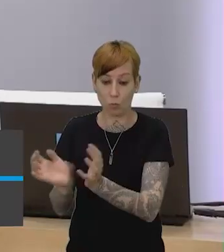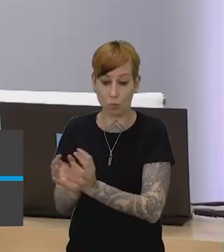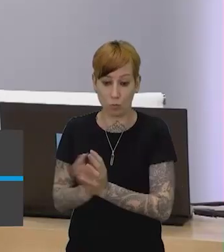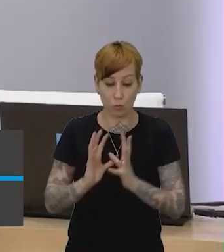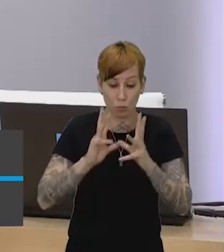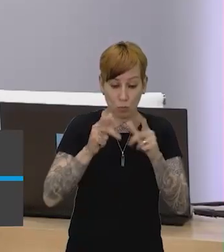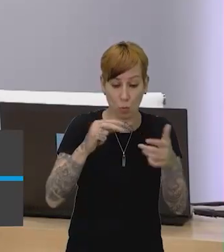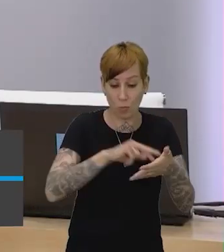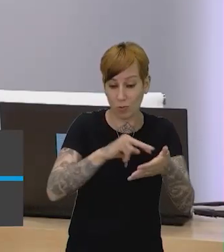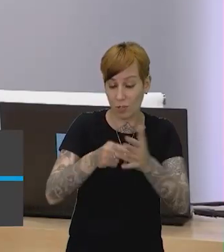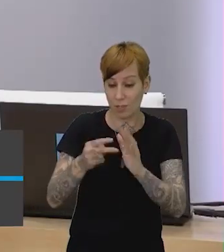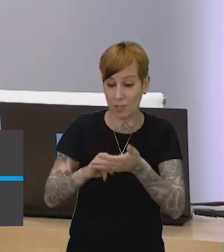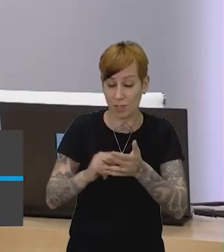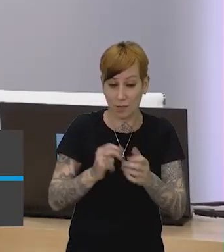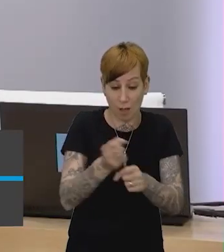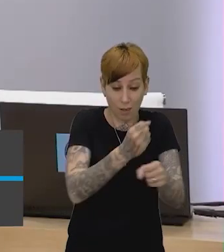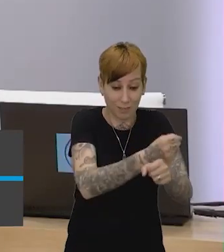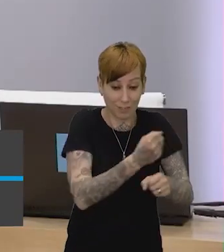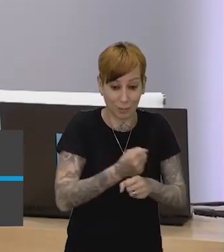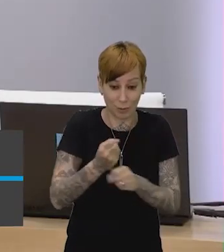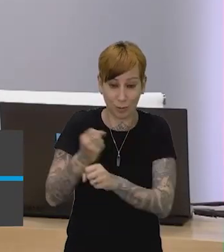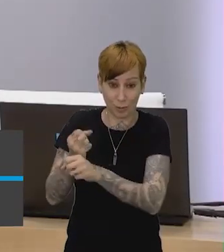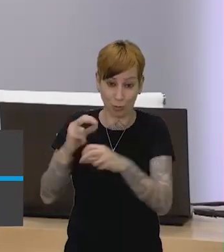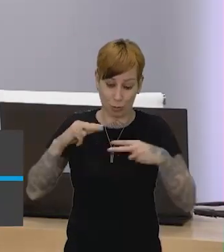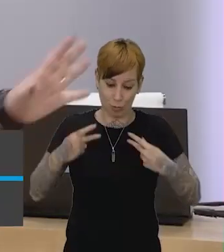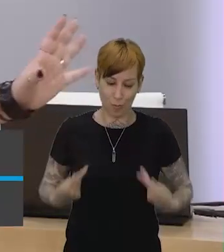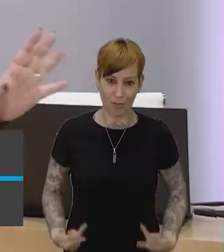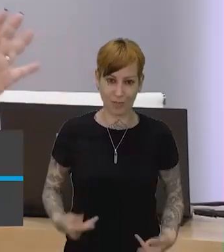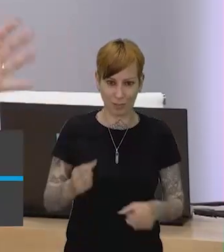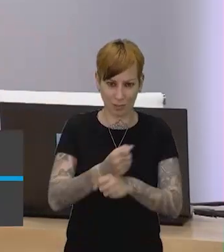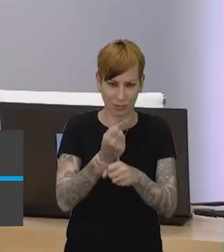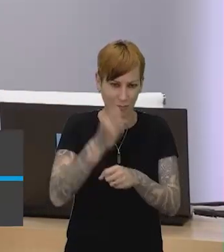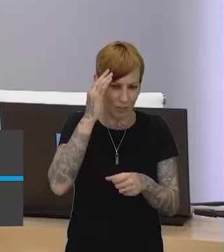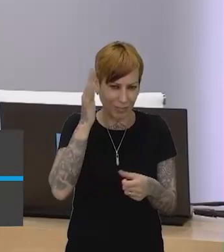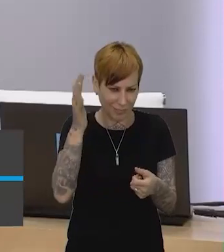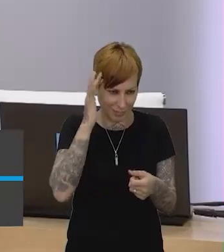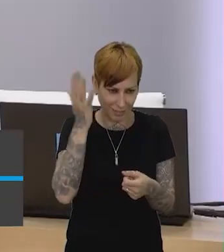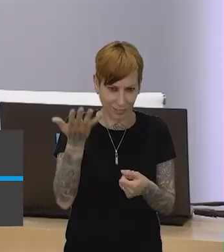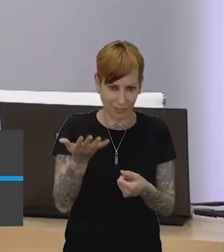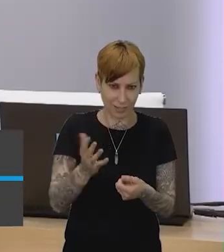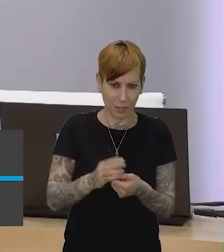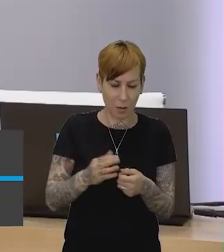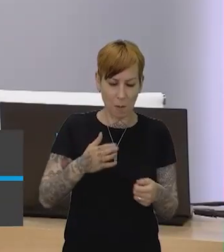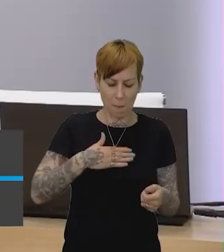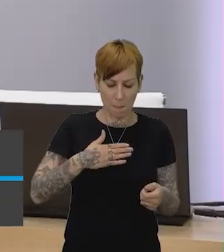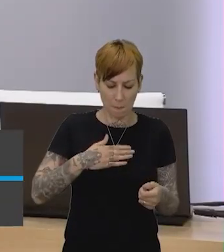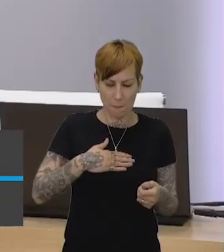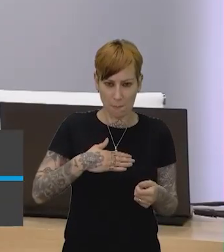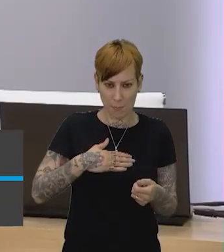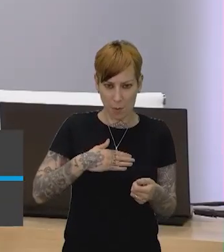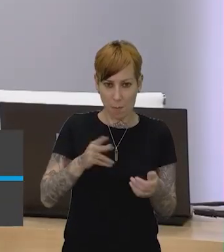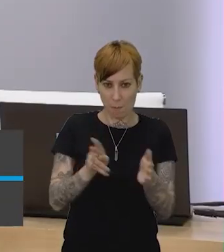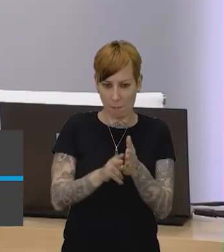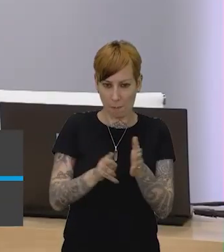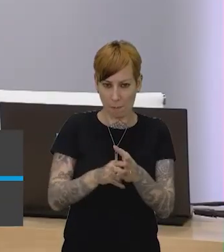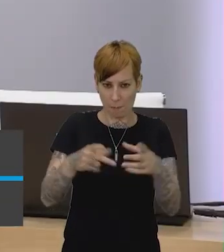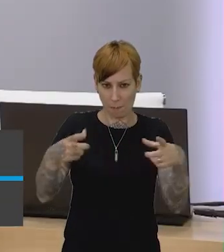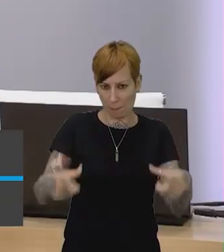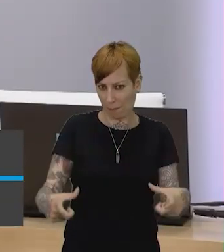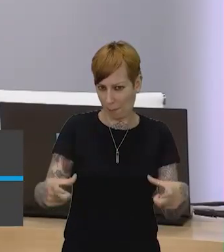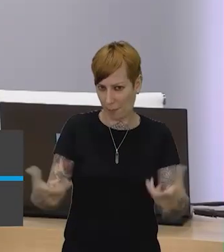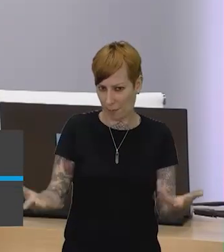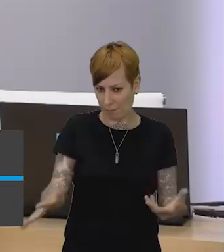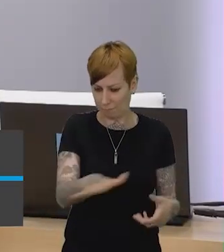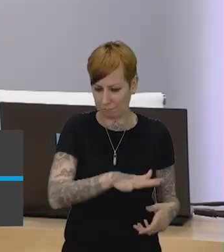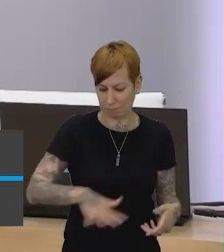significados que foram construídos naquele lugar. Então, por exemplo, estou com esse território, meu território. E aqui é tudo mato, mas assim, eu